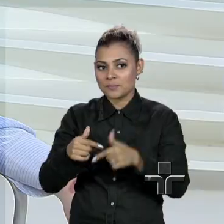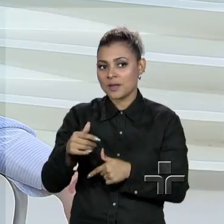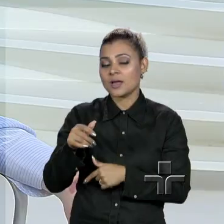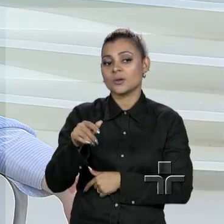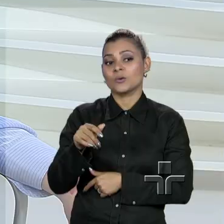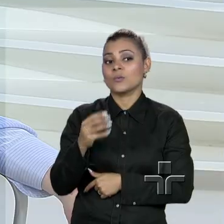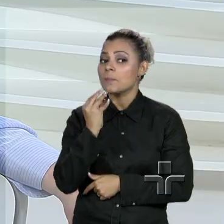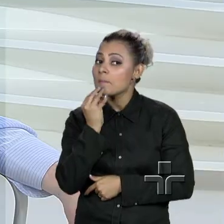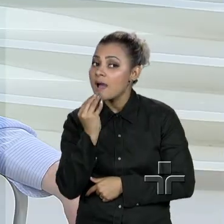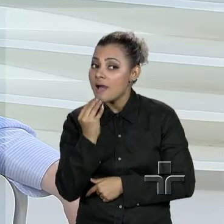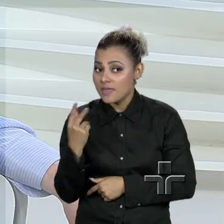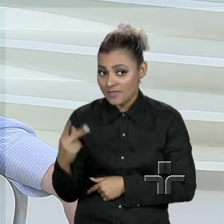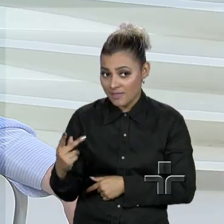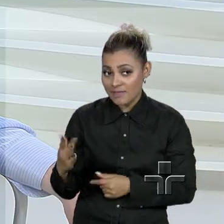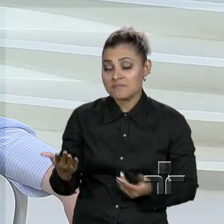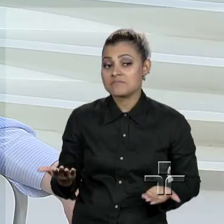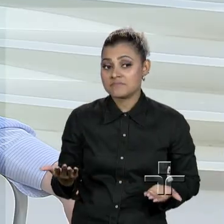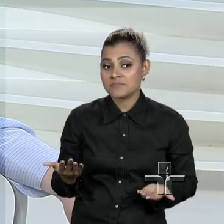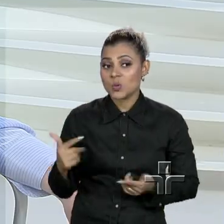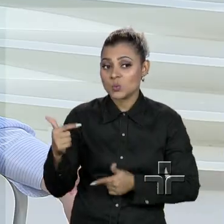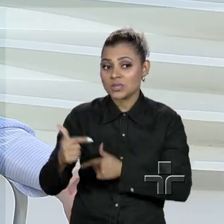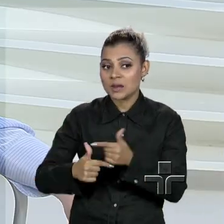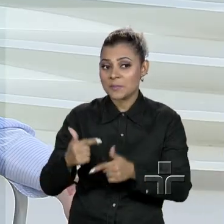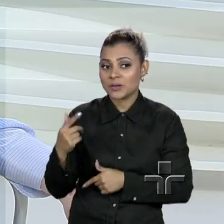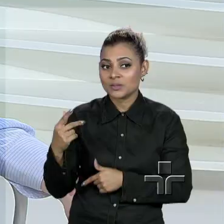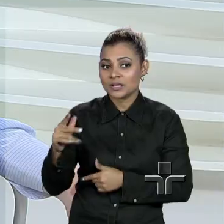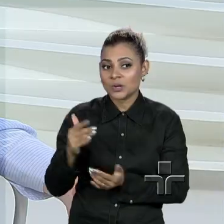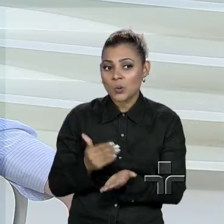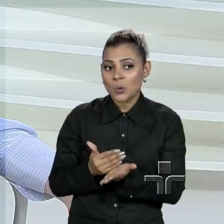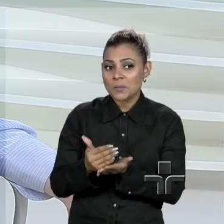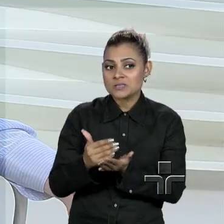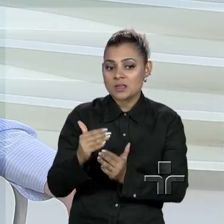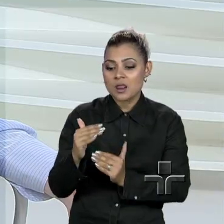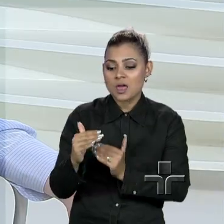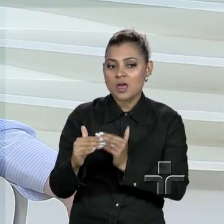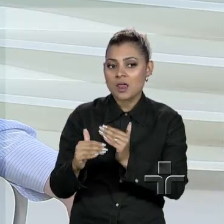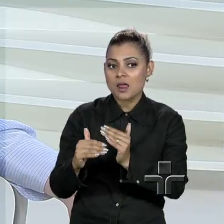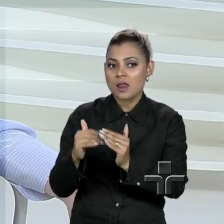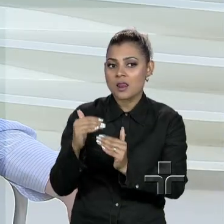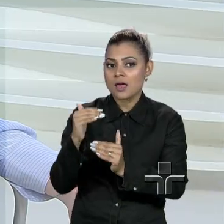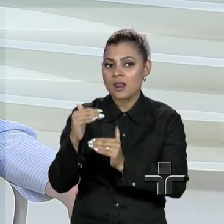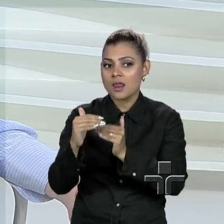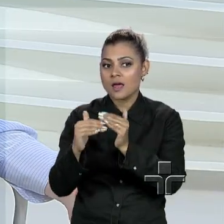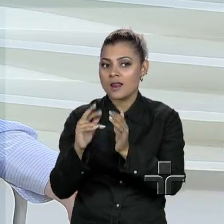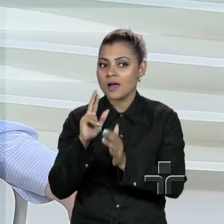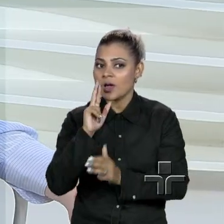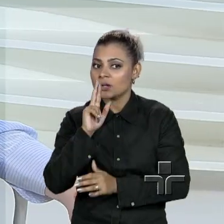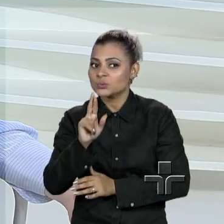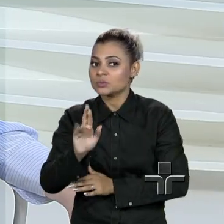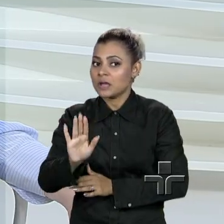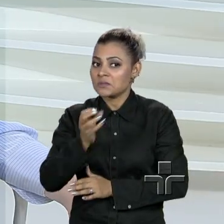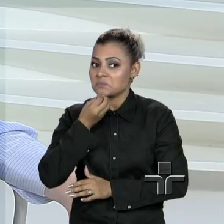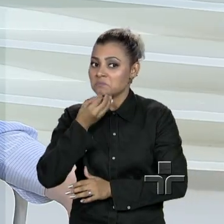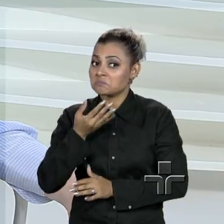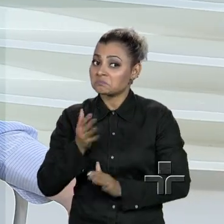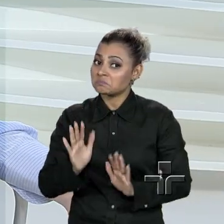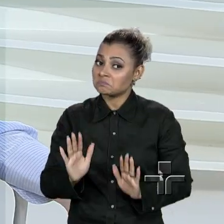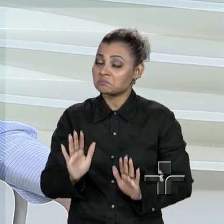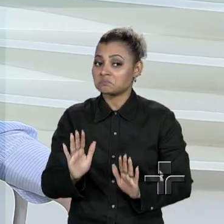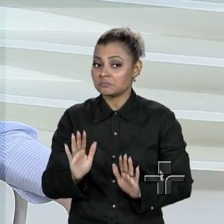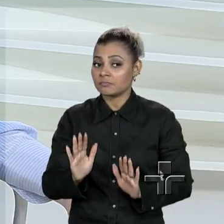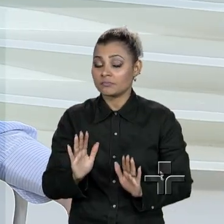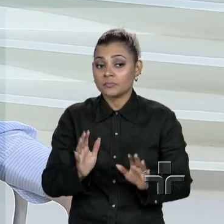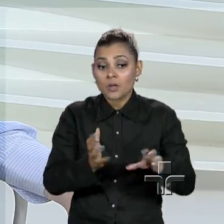minha opinião, está começando a produzir alguns resultados. O